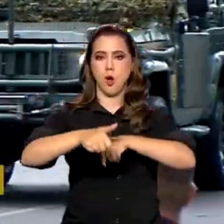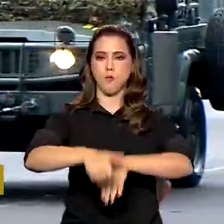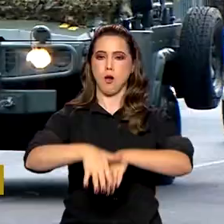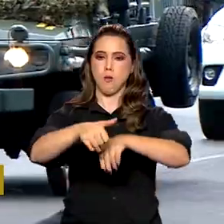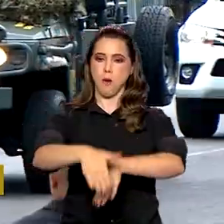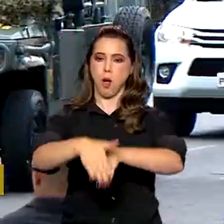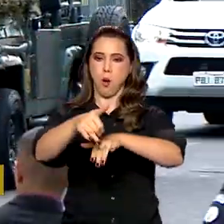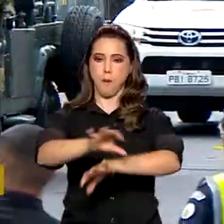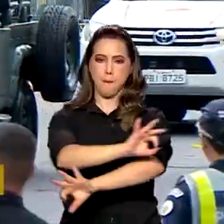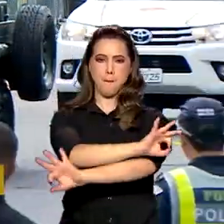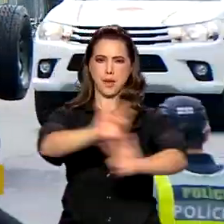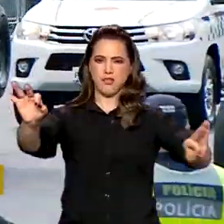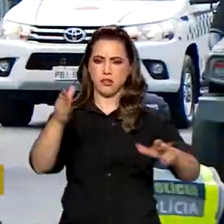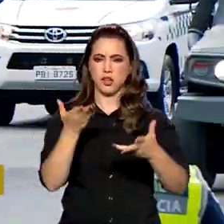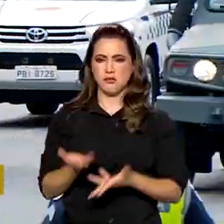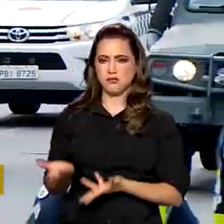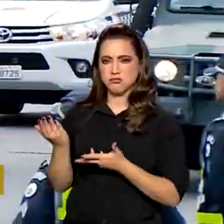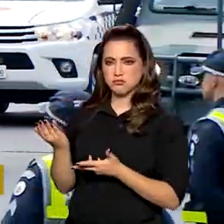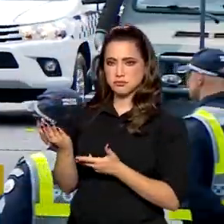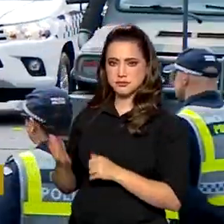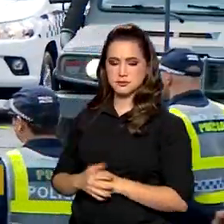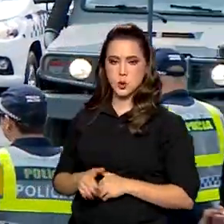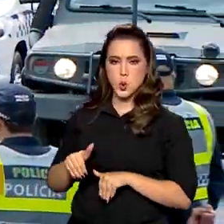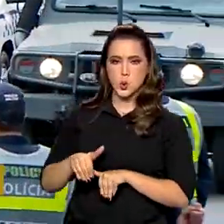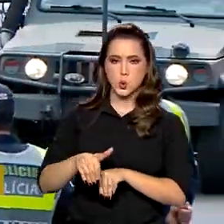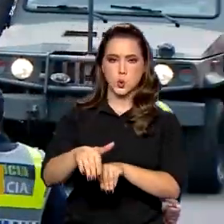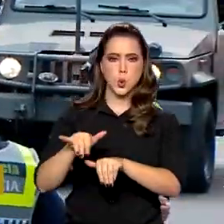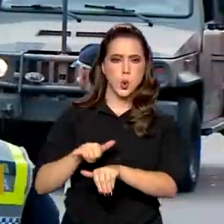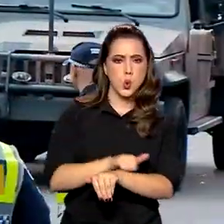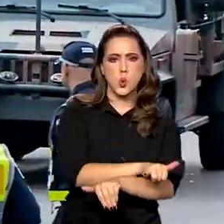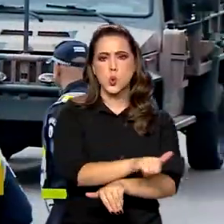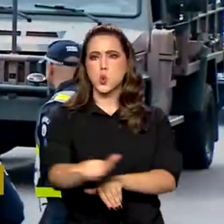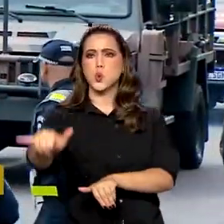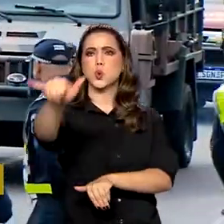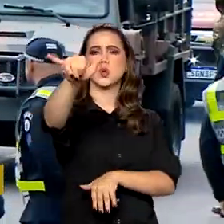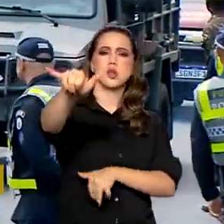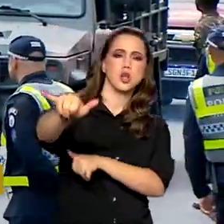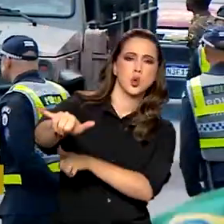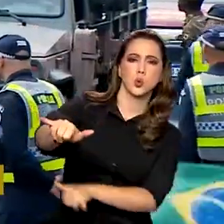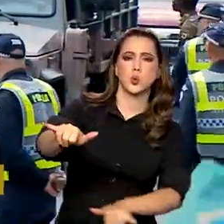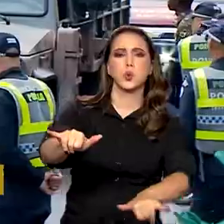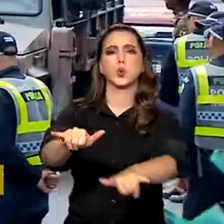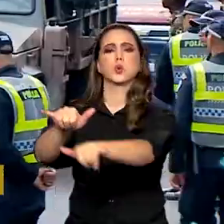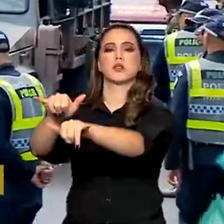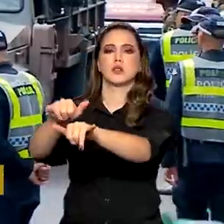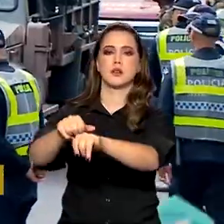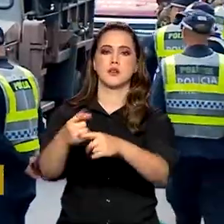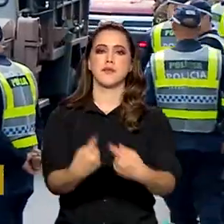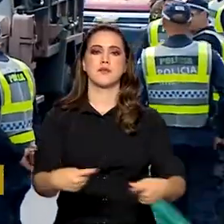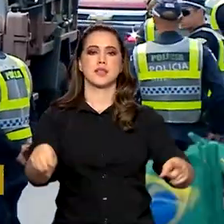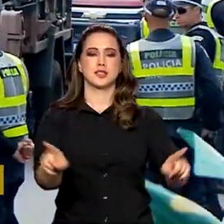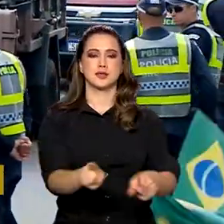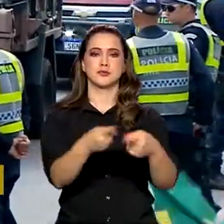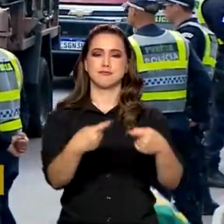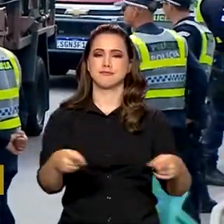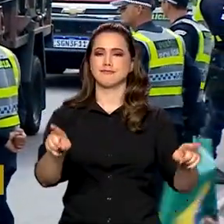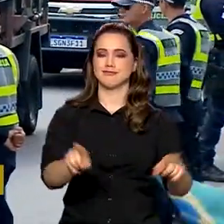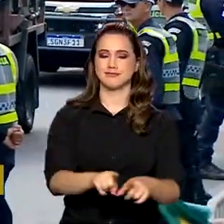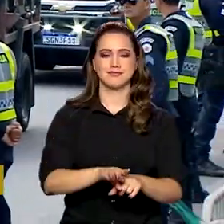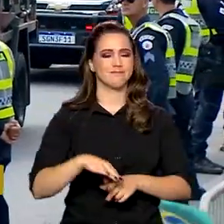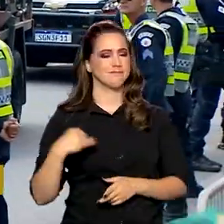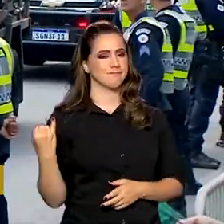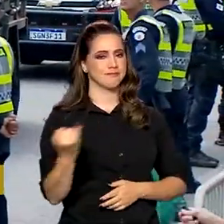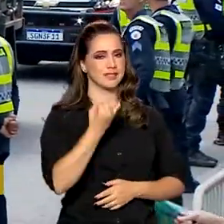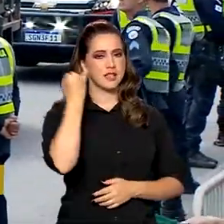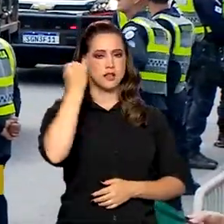marcha perfeita dos batalhões, a passagem dos aviões, o ritmo empolgante das bandas marciais e a